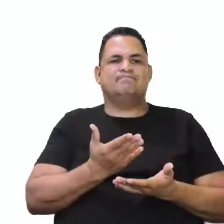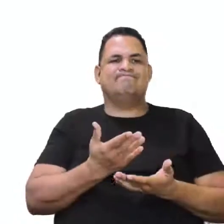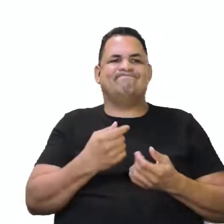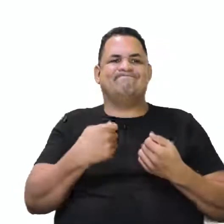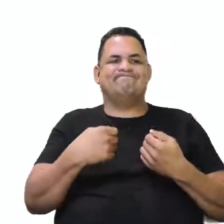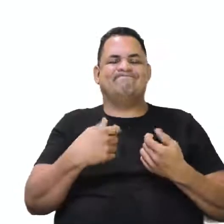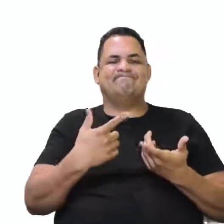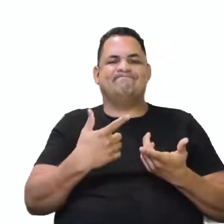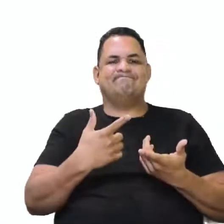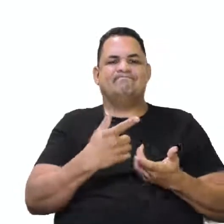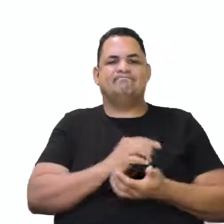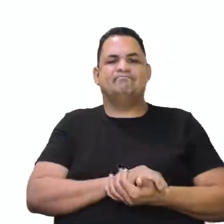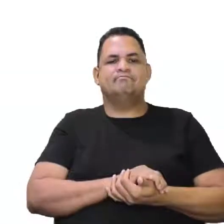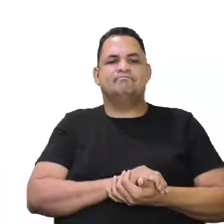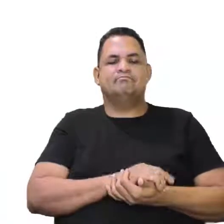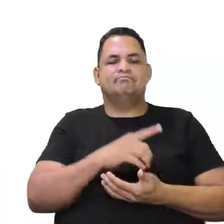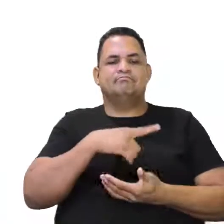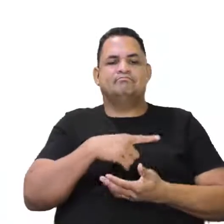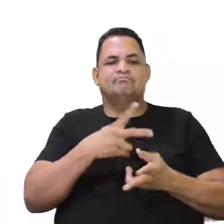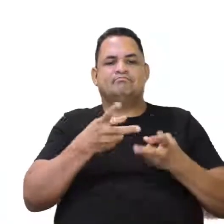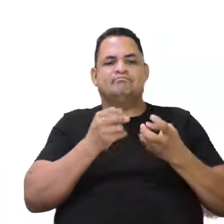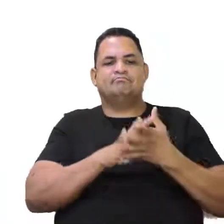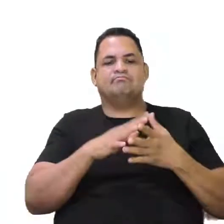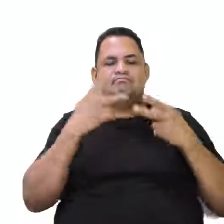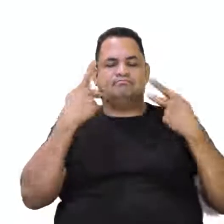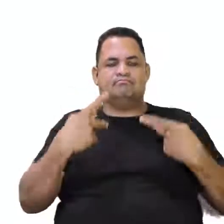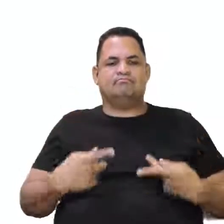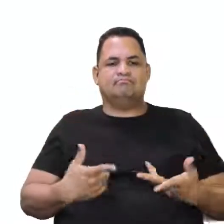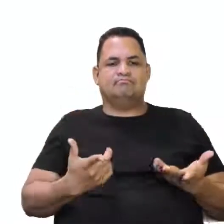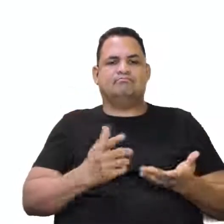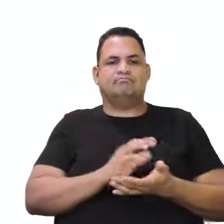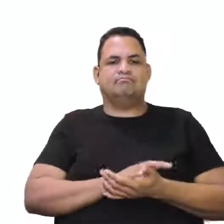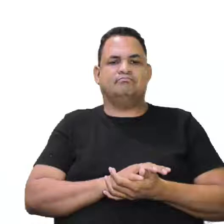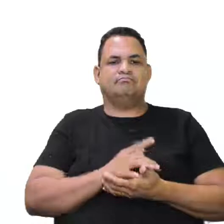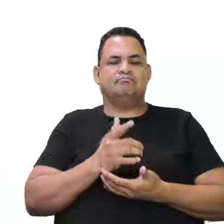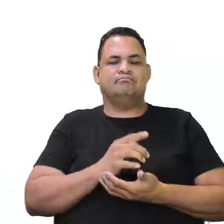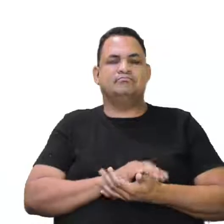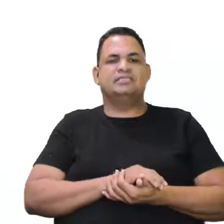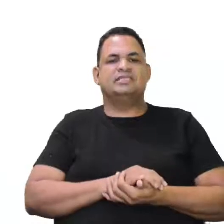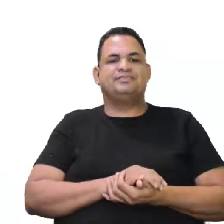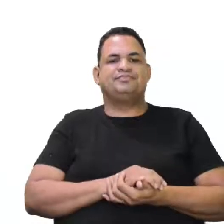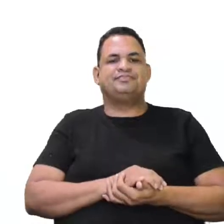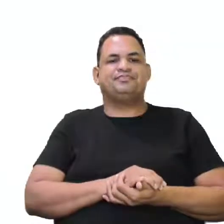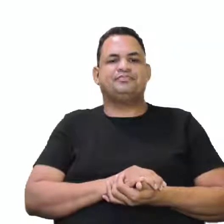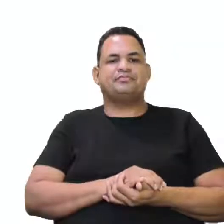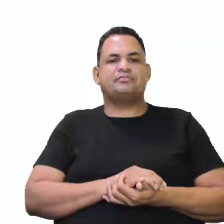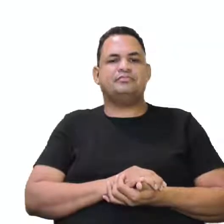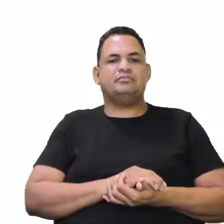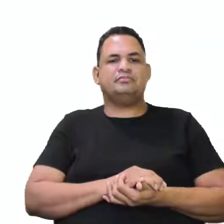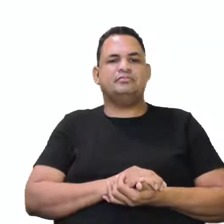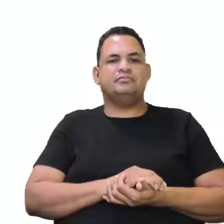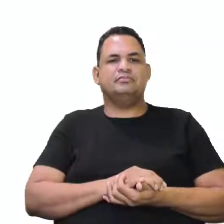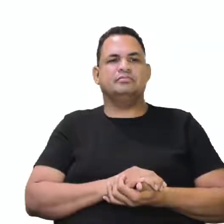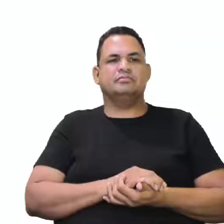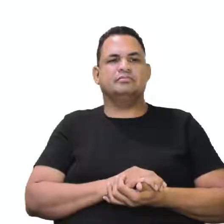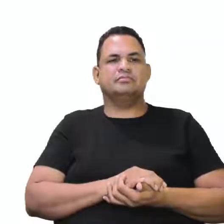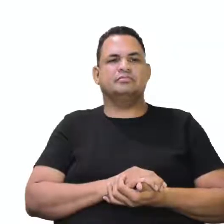gente tem exploração humana, que dirá de animal. Tem gente que não considera animal como ser vivo,